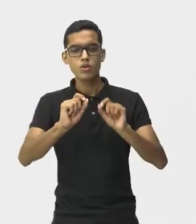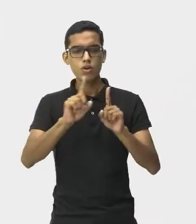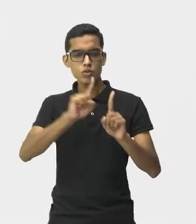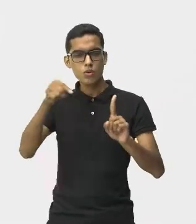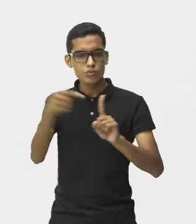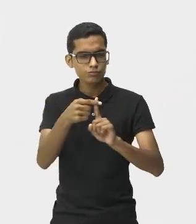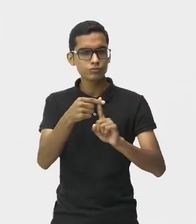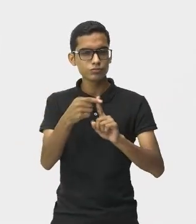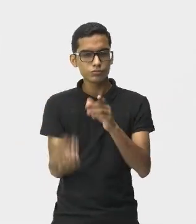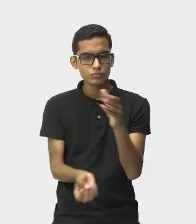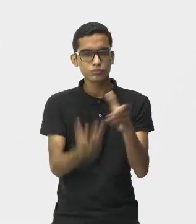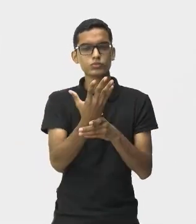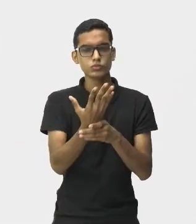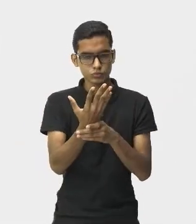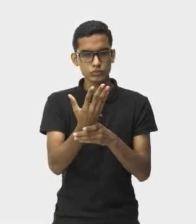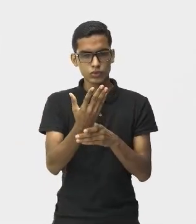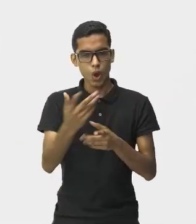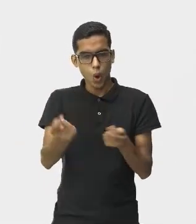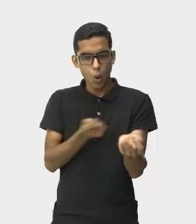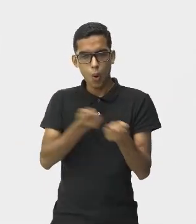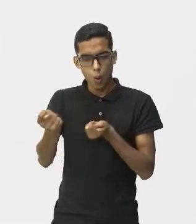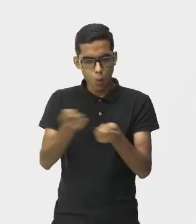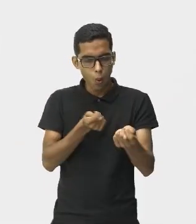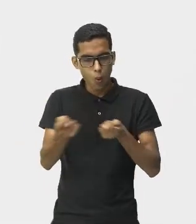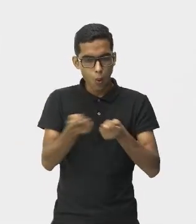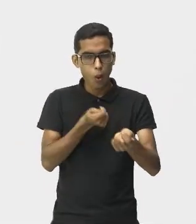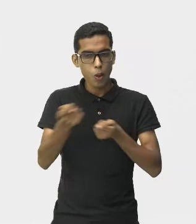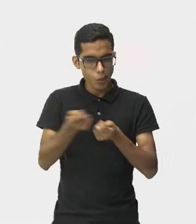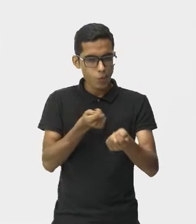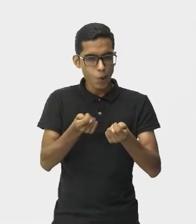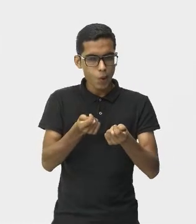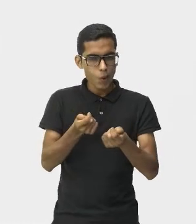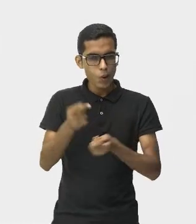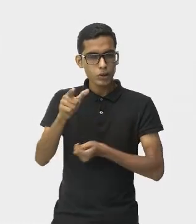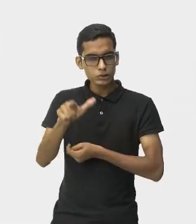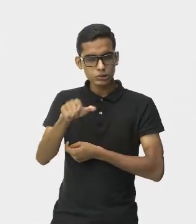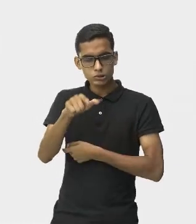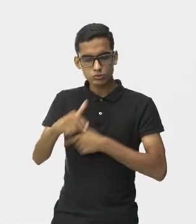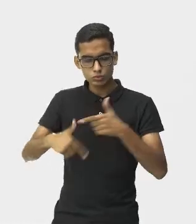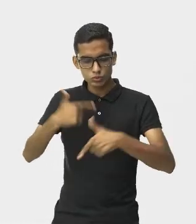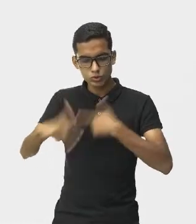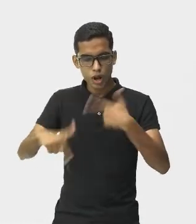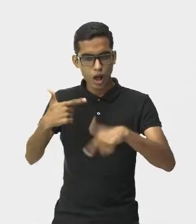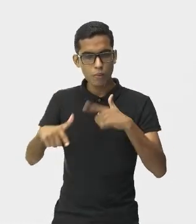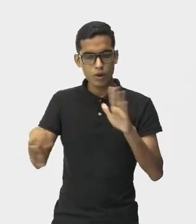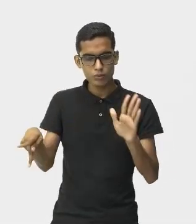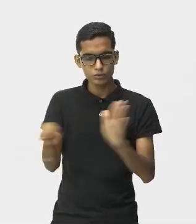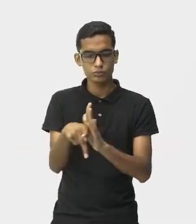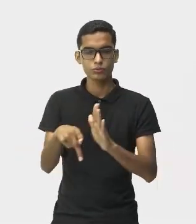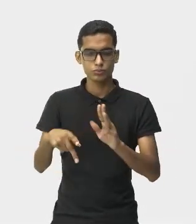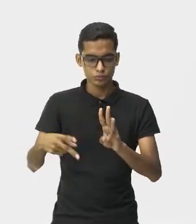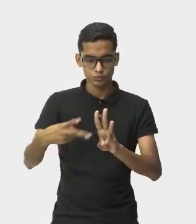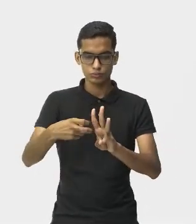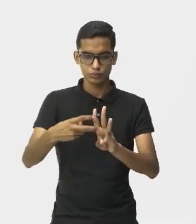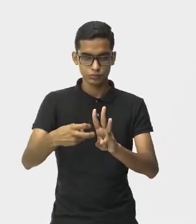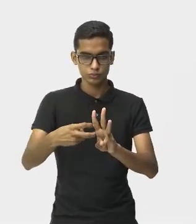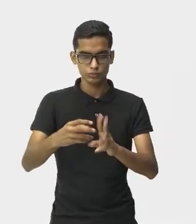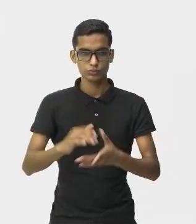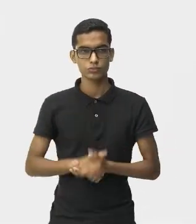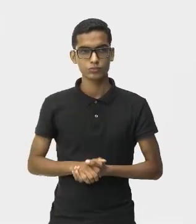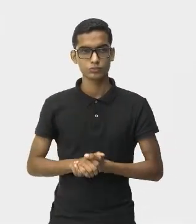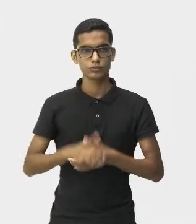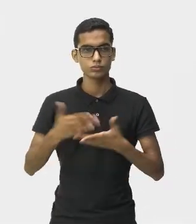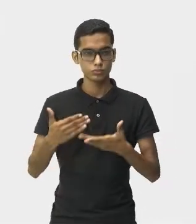das forças de trabalho indígena. Uma das medidas interessantes adotadas pelo Marquês de Pombal foi justamente a expulsão